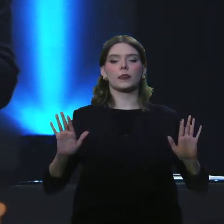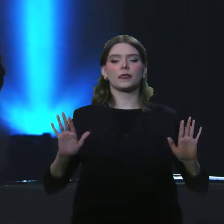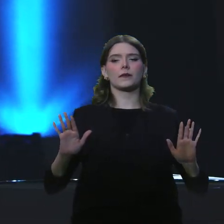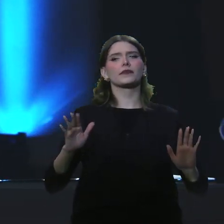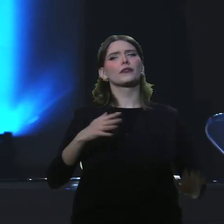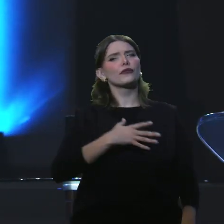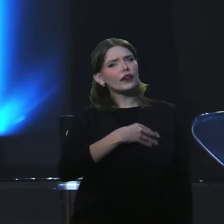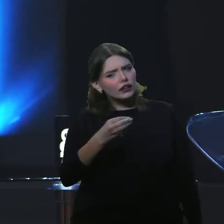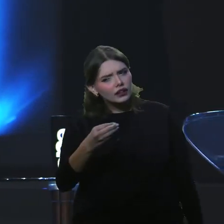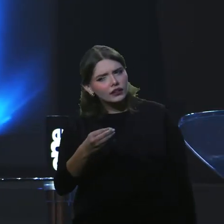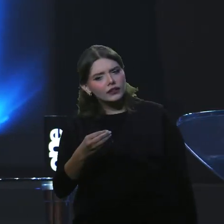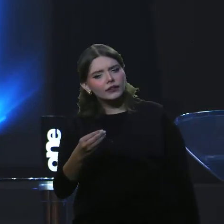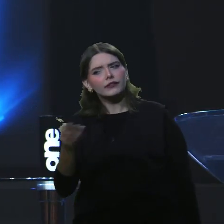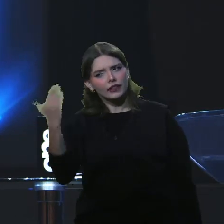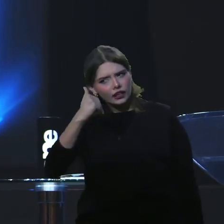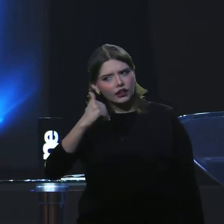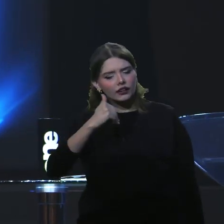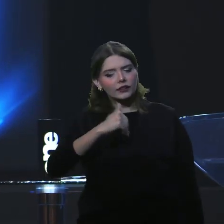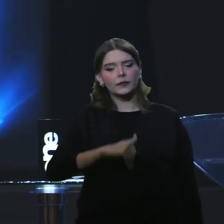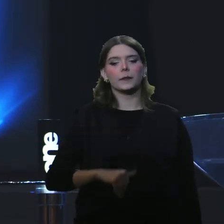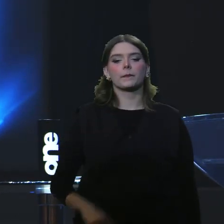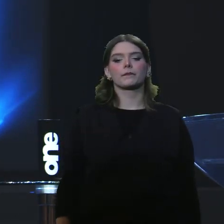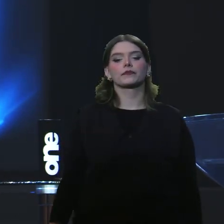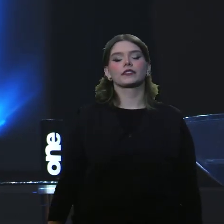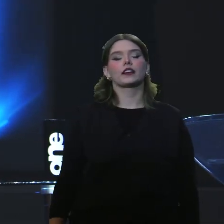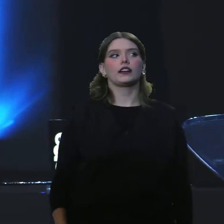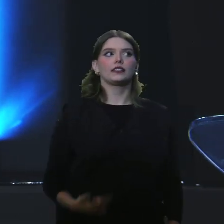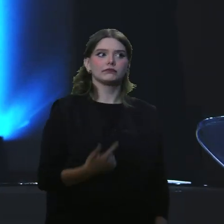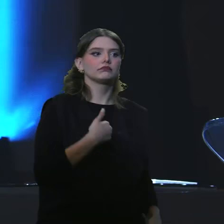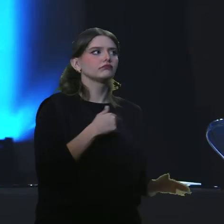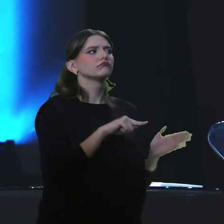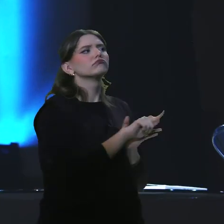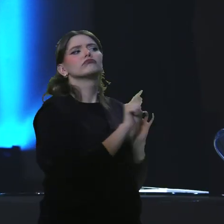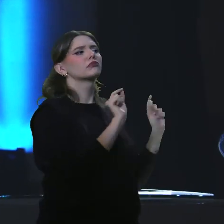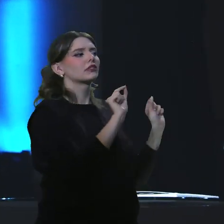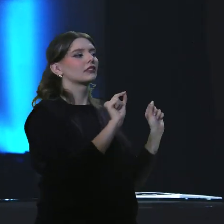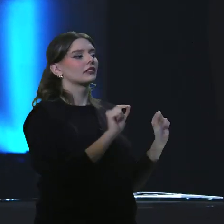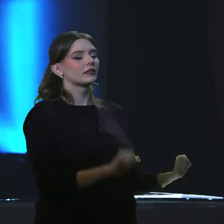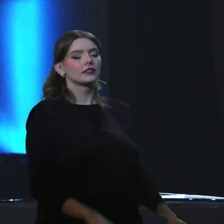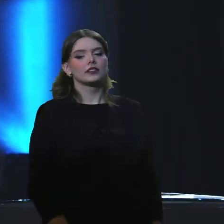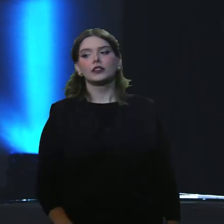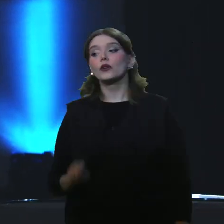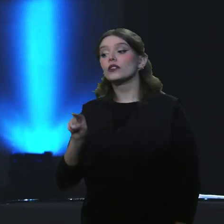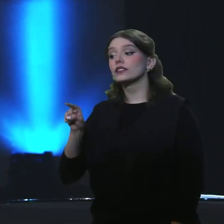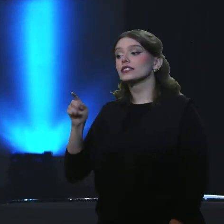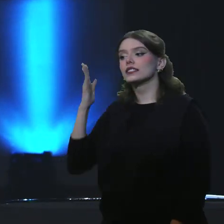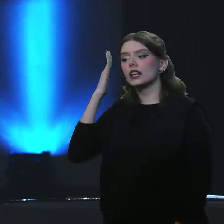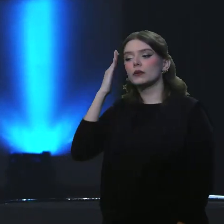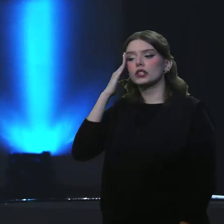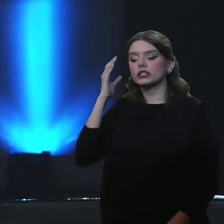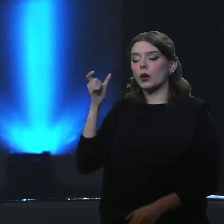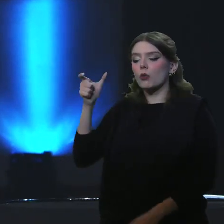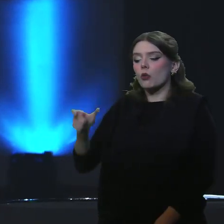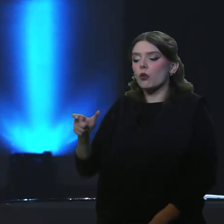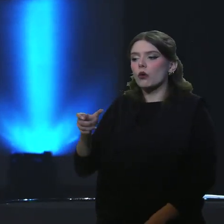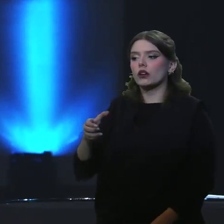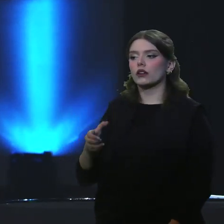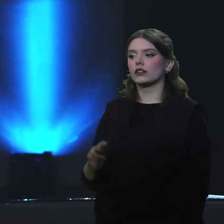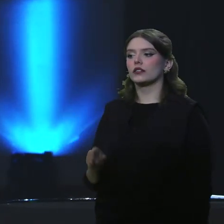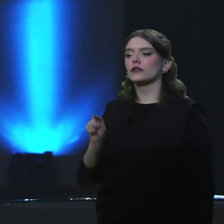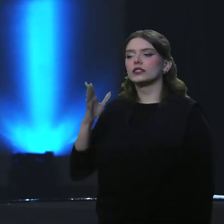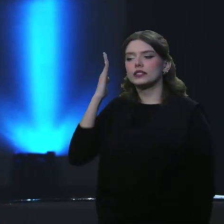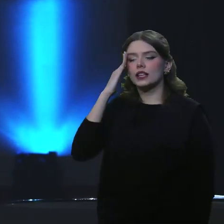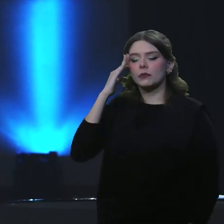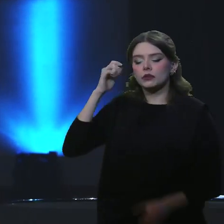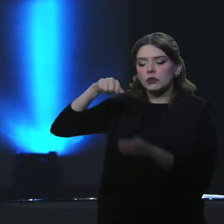Falei, filha, vem aqui. O que foi, pai? Você sabe onde fica o copo? Ela, sei. Sabe onde fica a